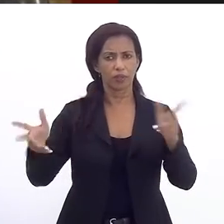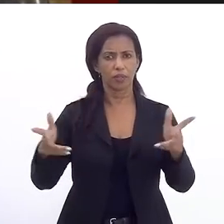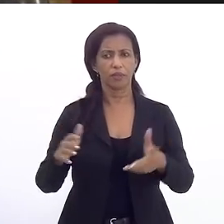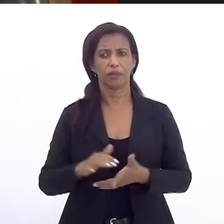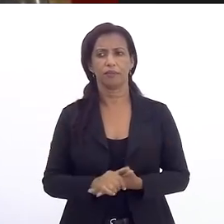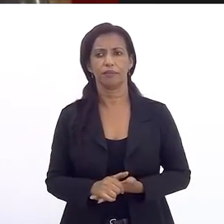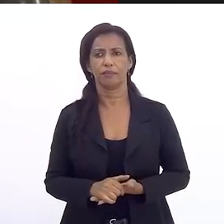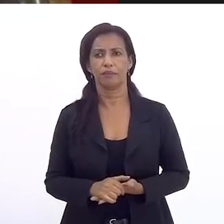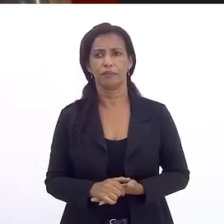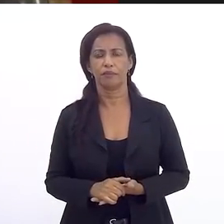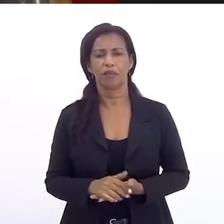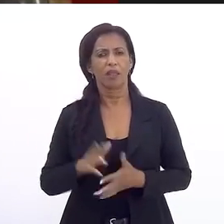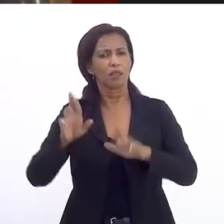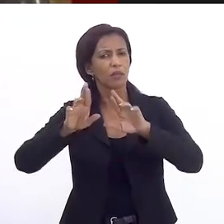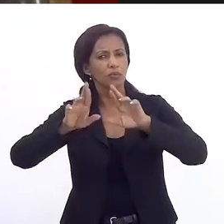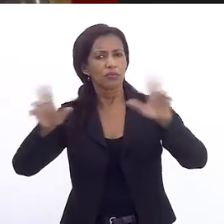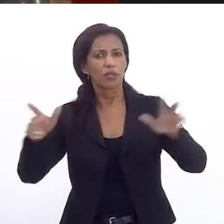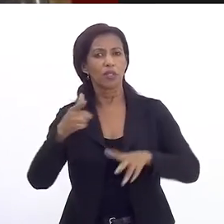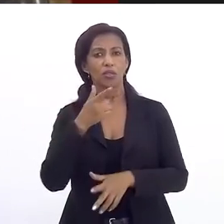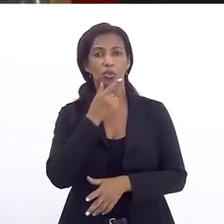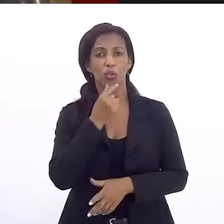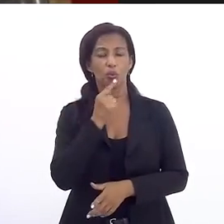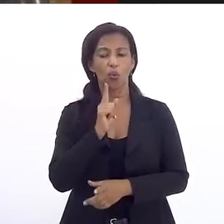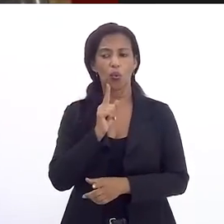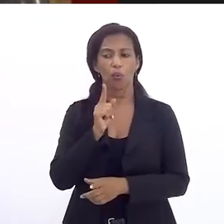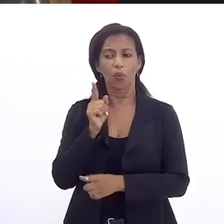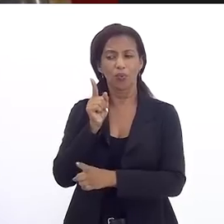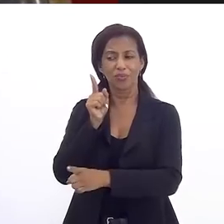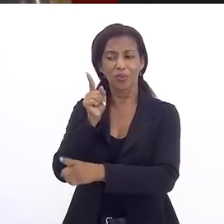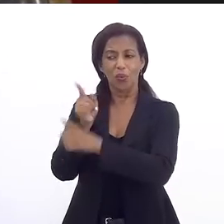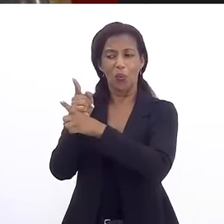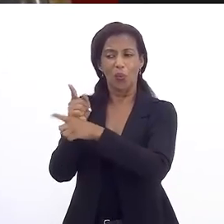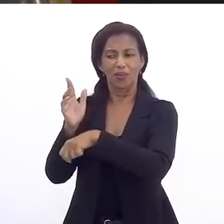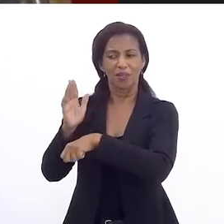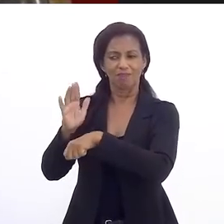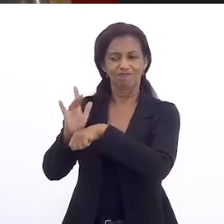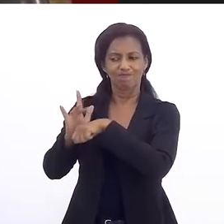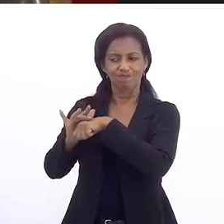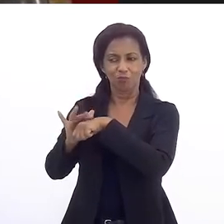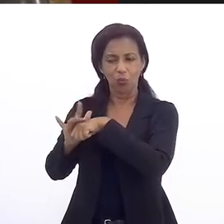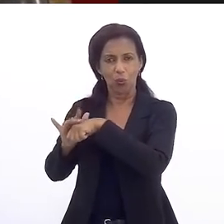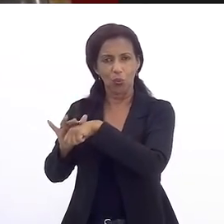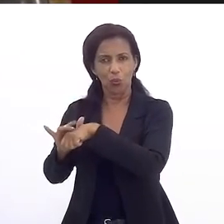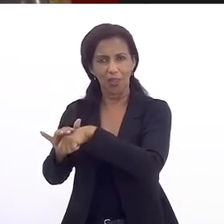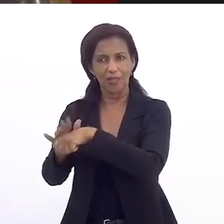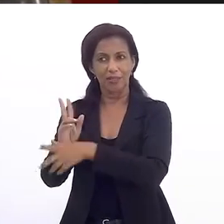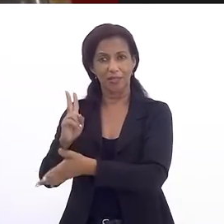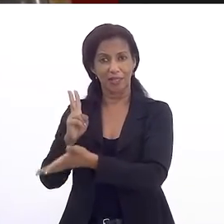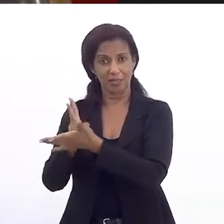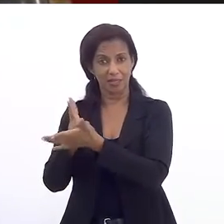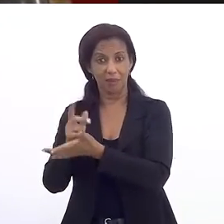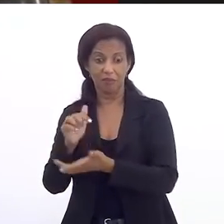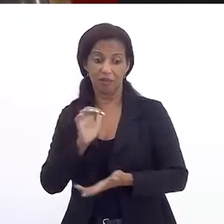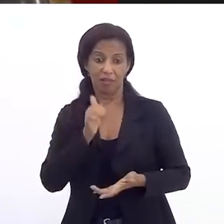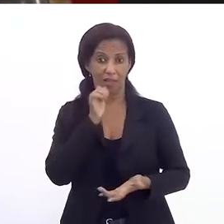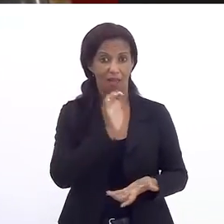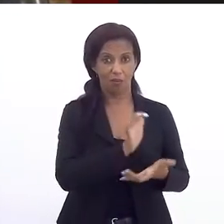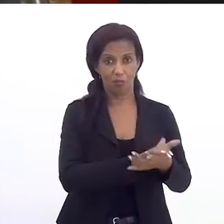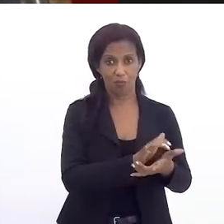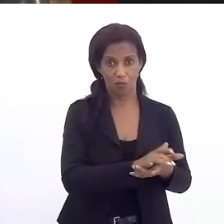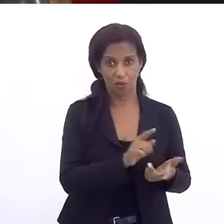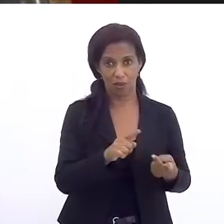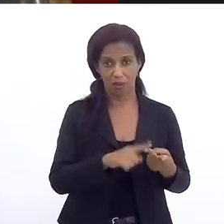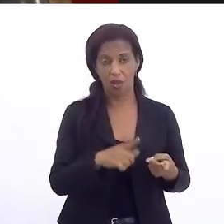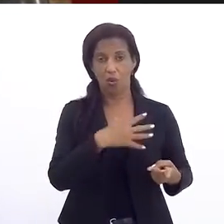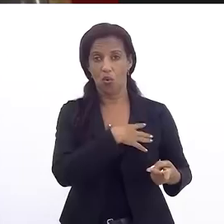numa situação dessa, ele sempre vai ter a esposa ou uma filha ao seu lado. E a